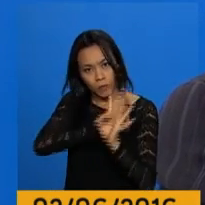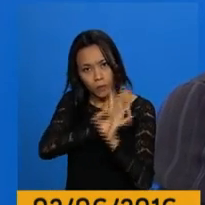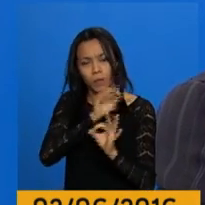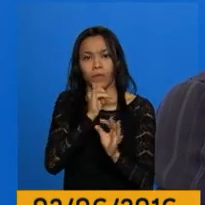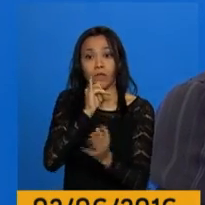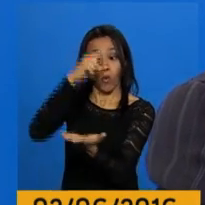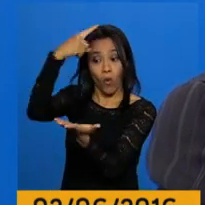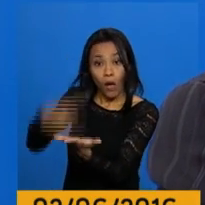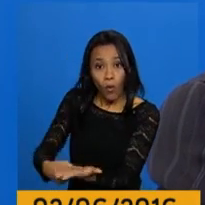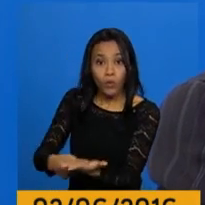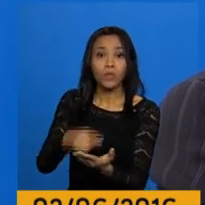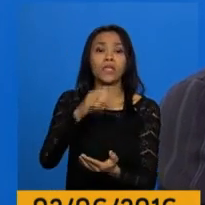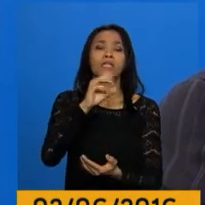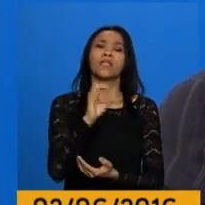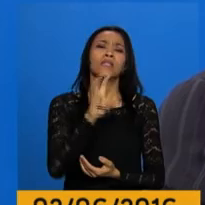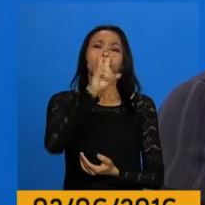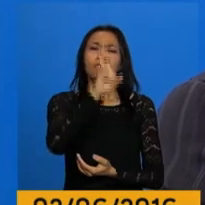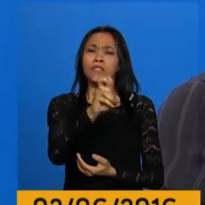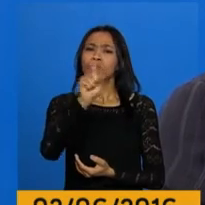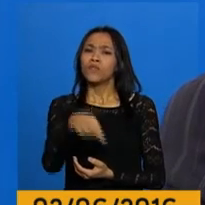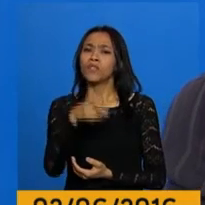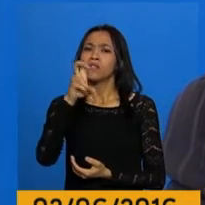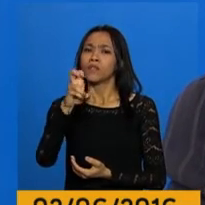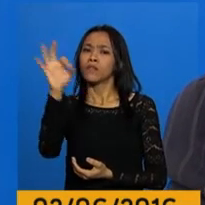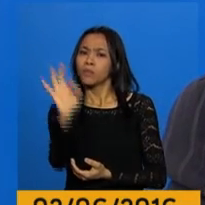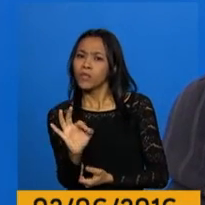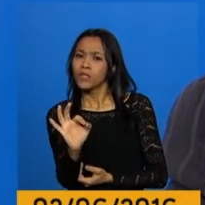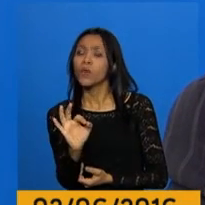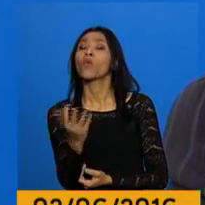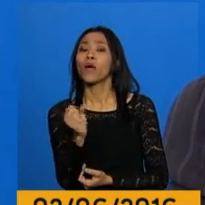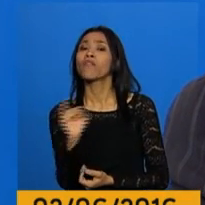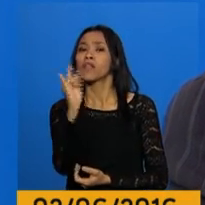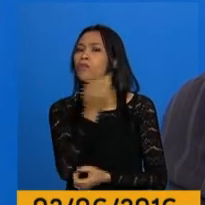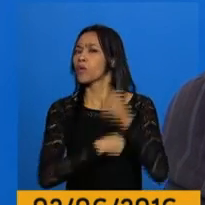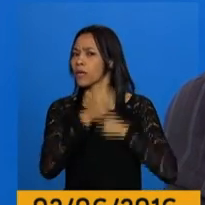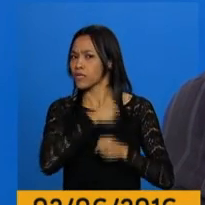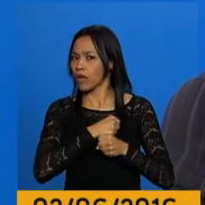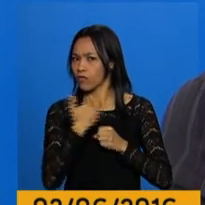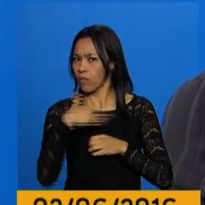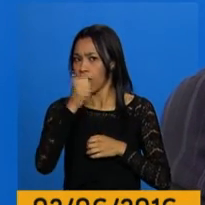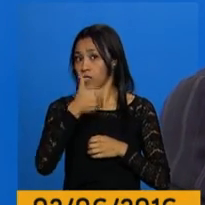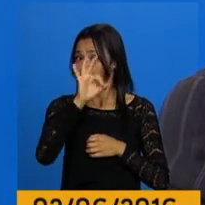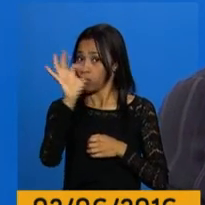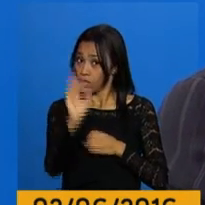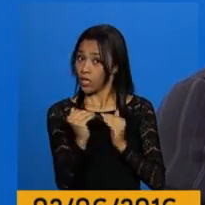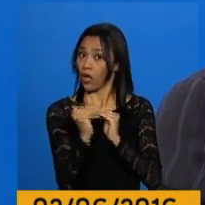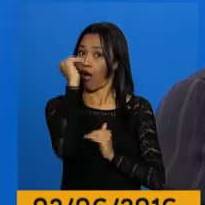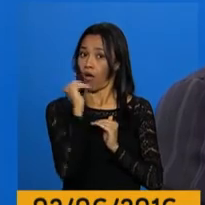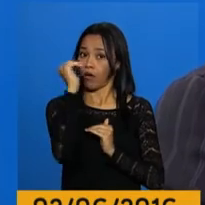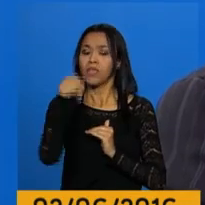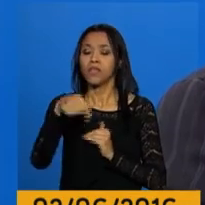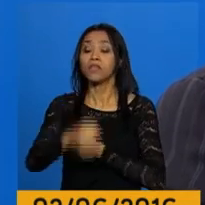acordo, 5,5%, qual foi a inflação do ano passado? Mais de 10. Qual será